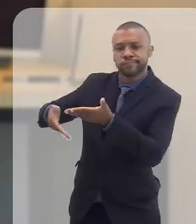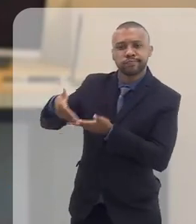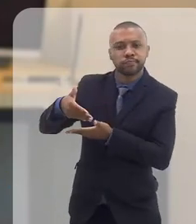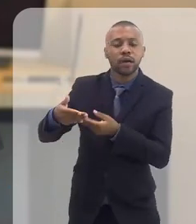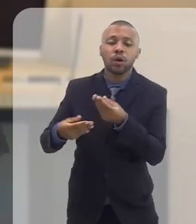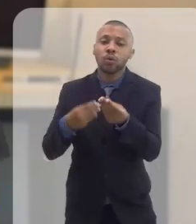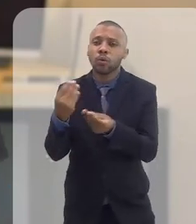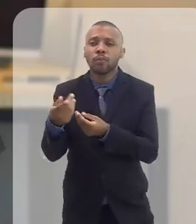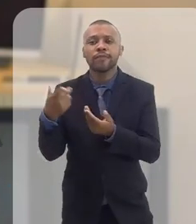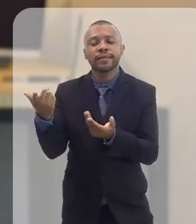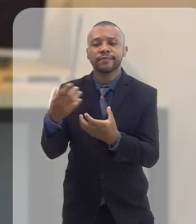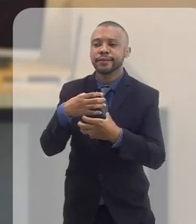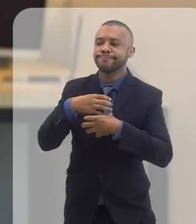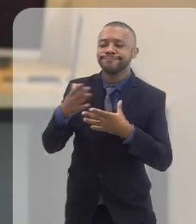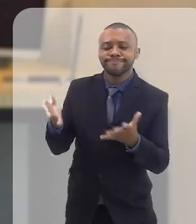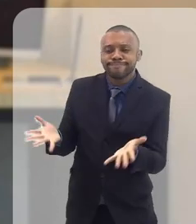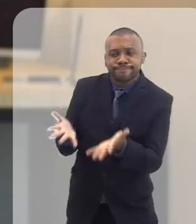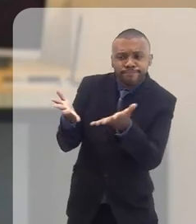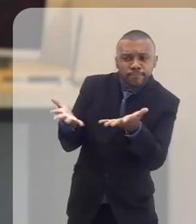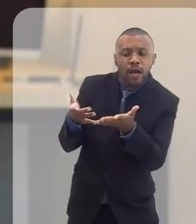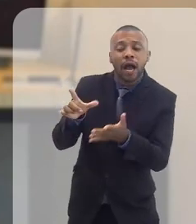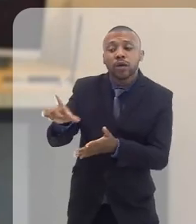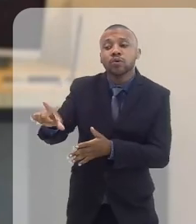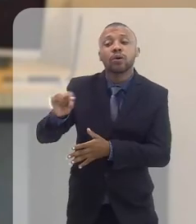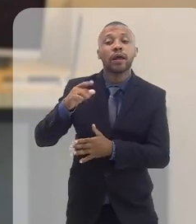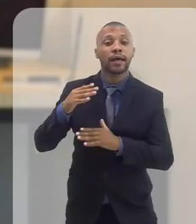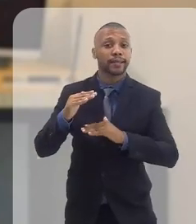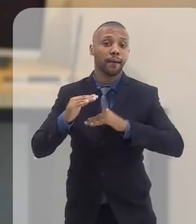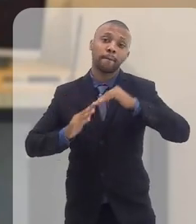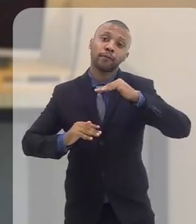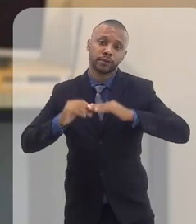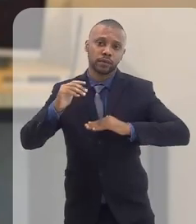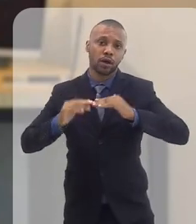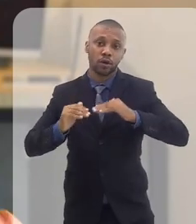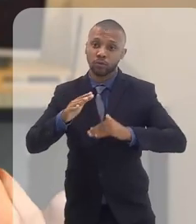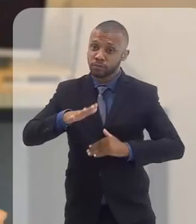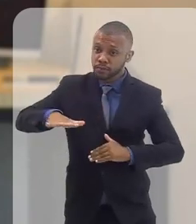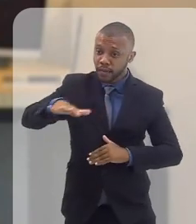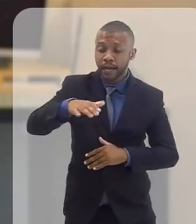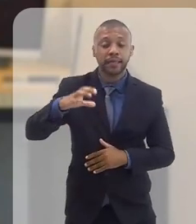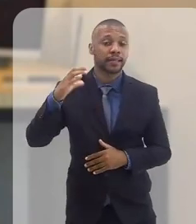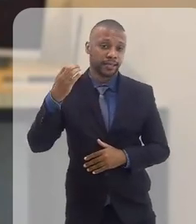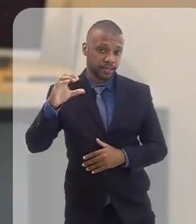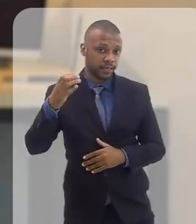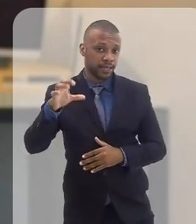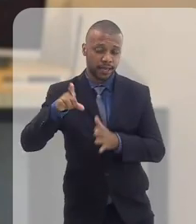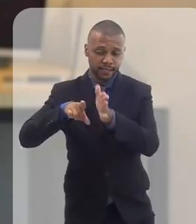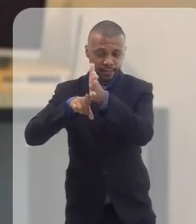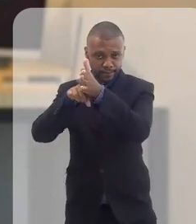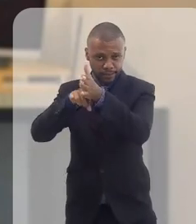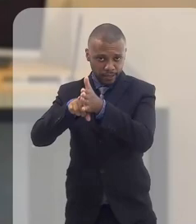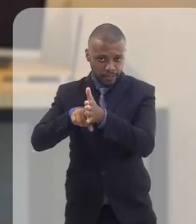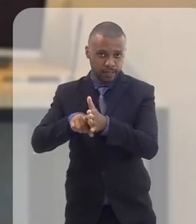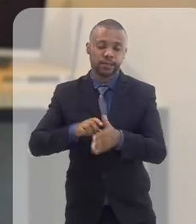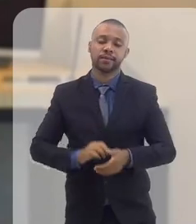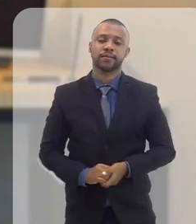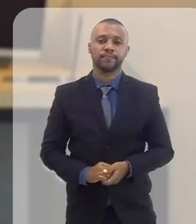que forma você foi levada a escolher essa carreira, né? Seguir pelo caminho da